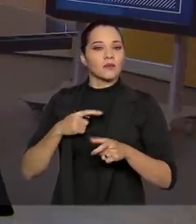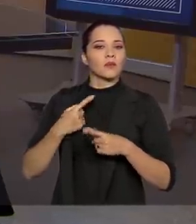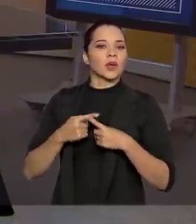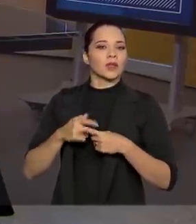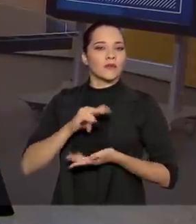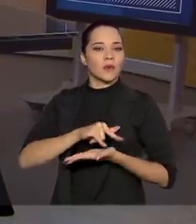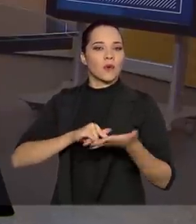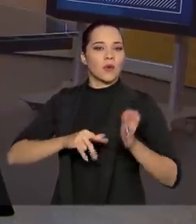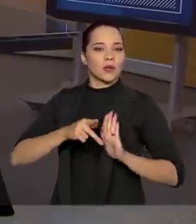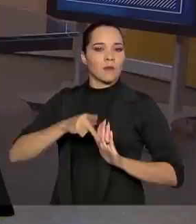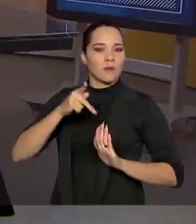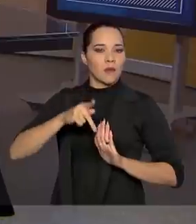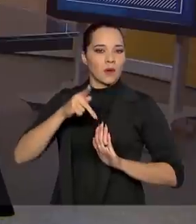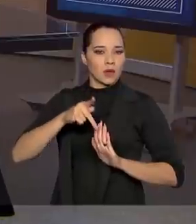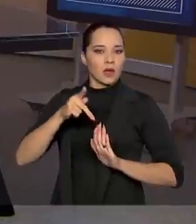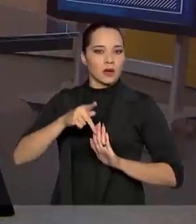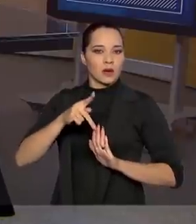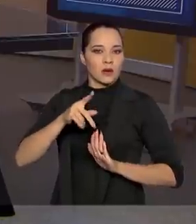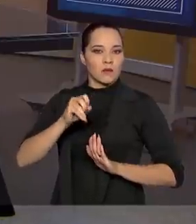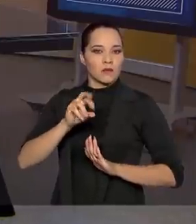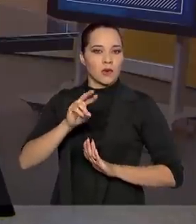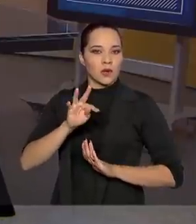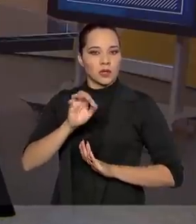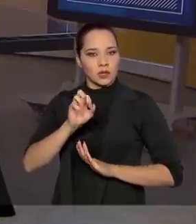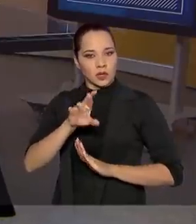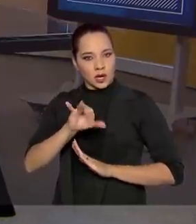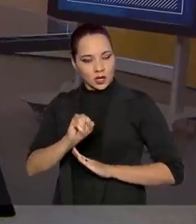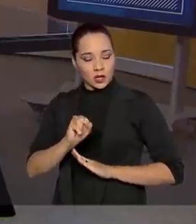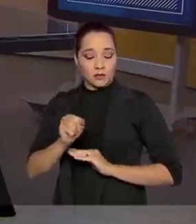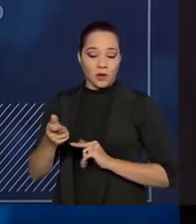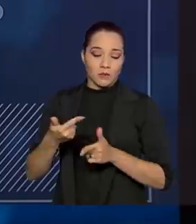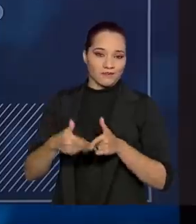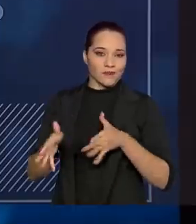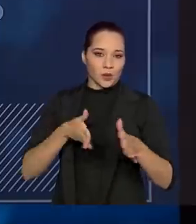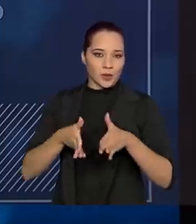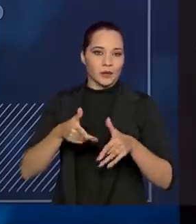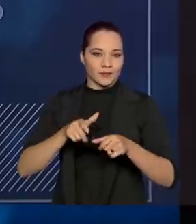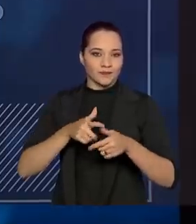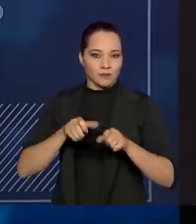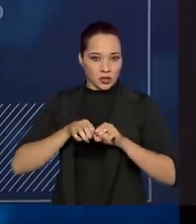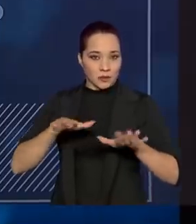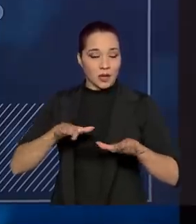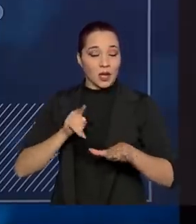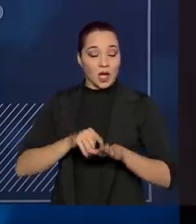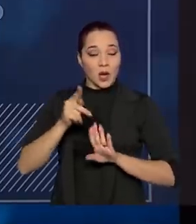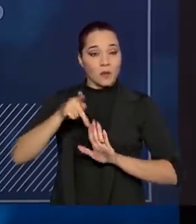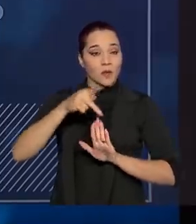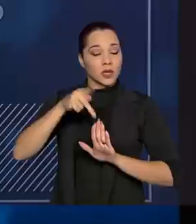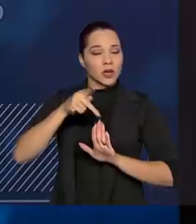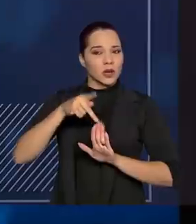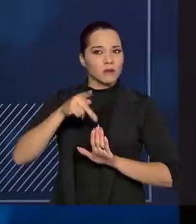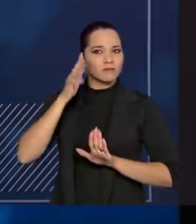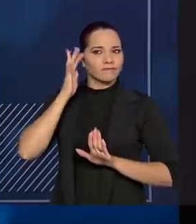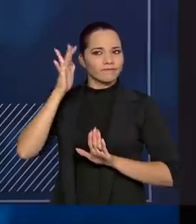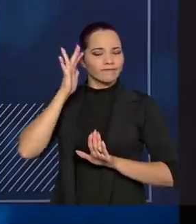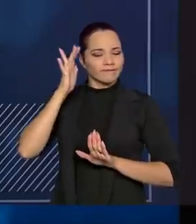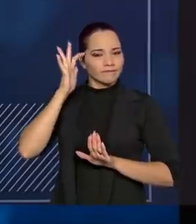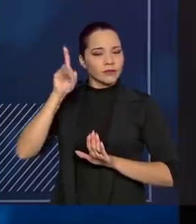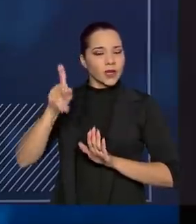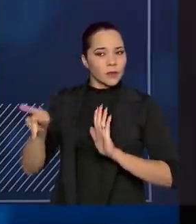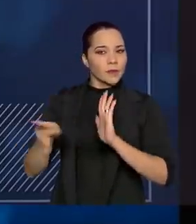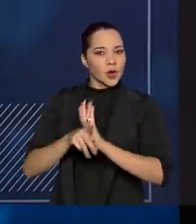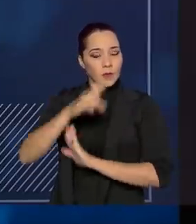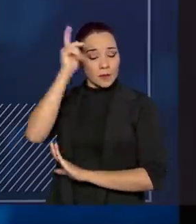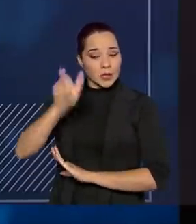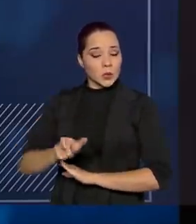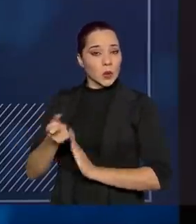portaria no começo desse ano, decorrente da pandemia, né? Uma portaria pensada justamente no consumidor